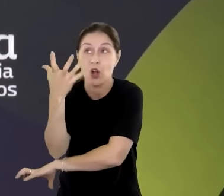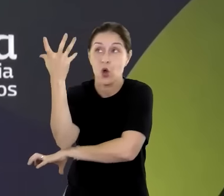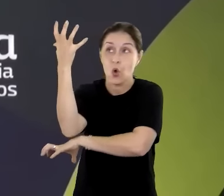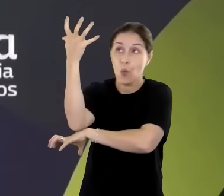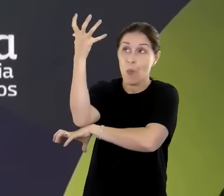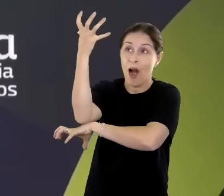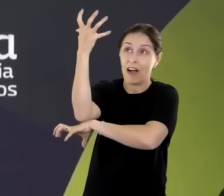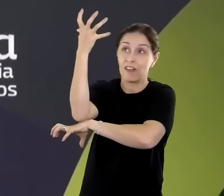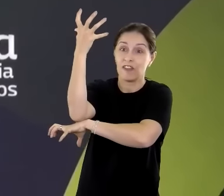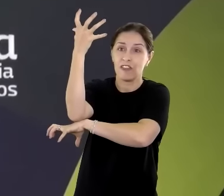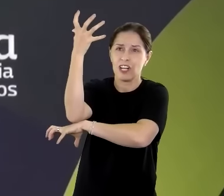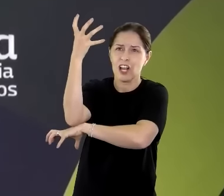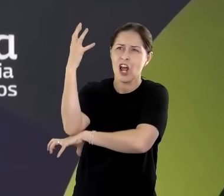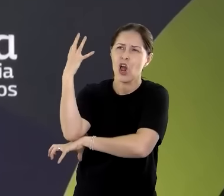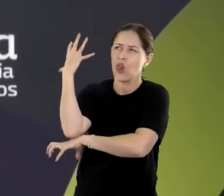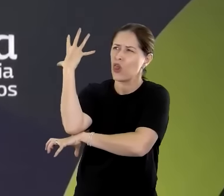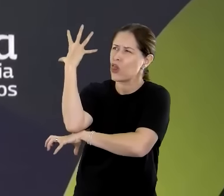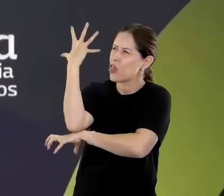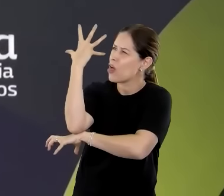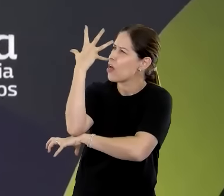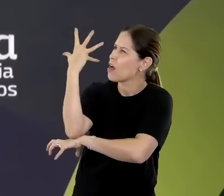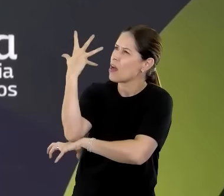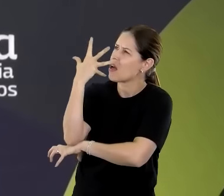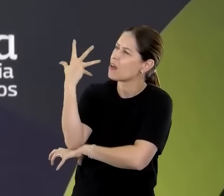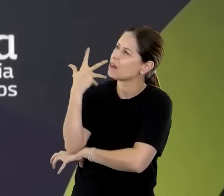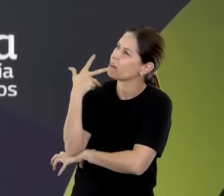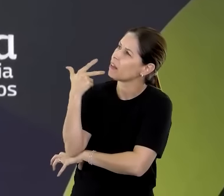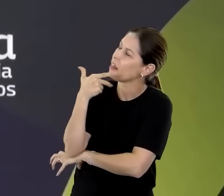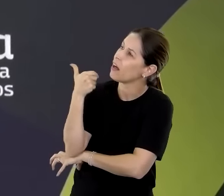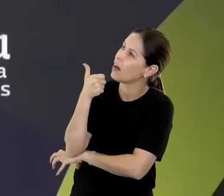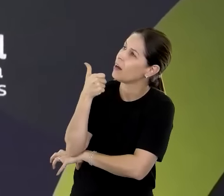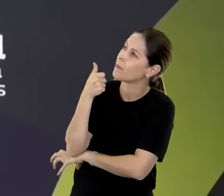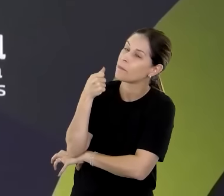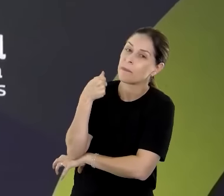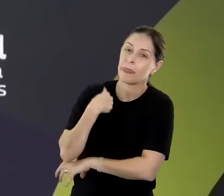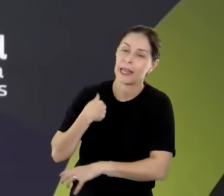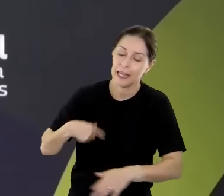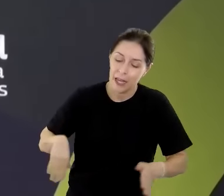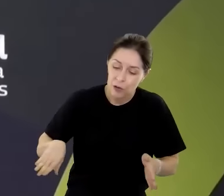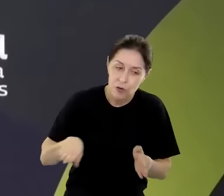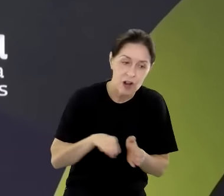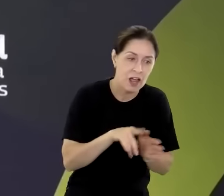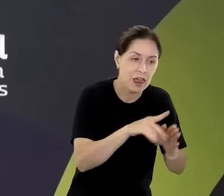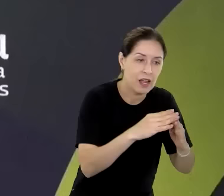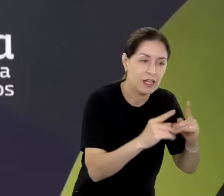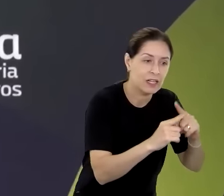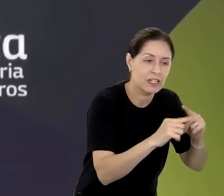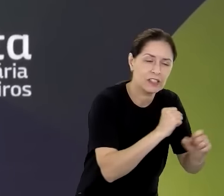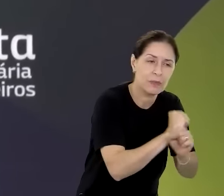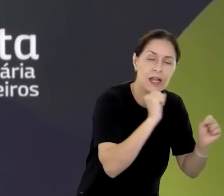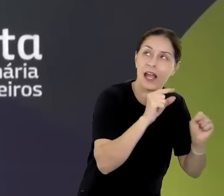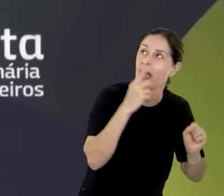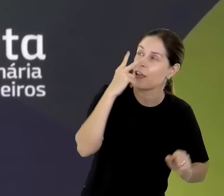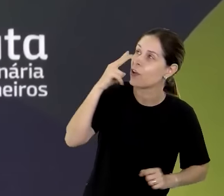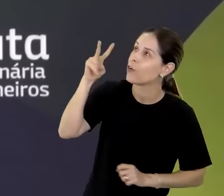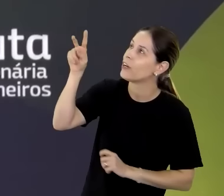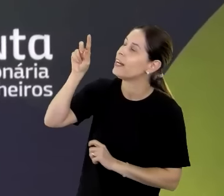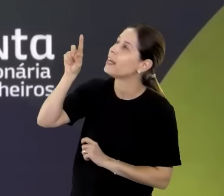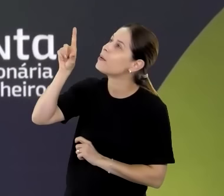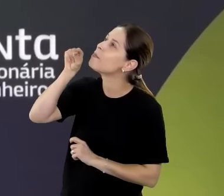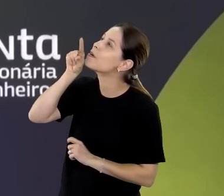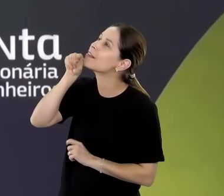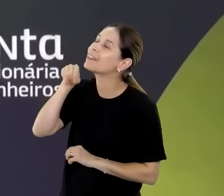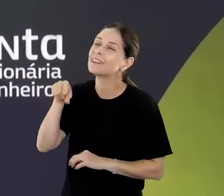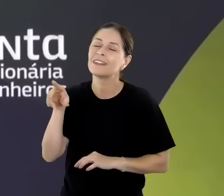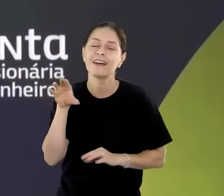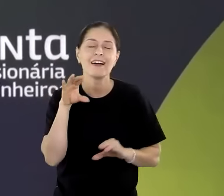cantando, de uma maneira tão linda, que me comoveu. Aí eu comecei a olhar atentamente, os irmãos estavam chegando.